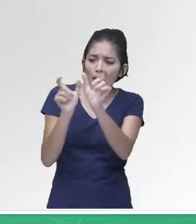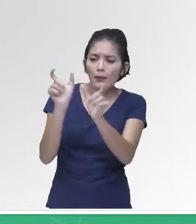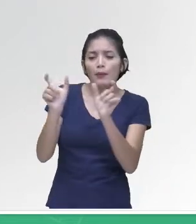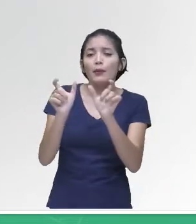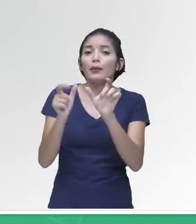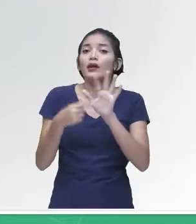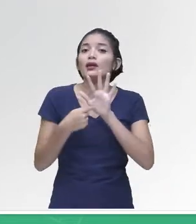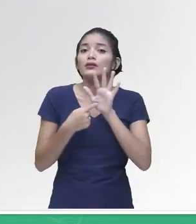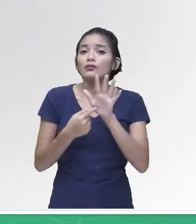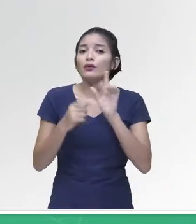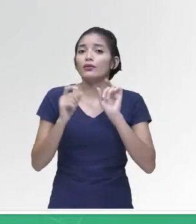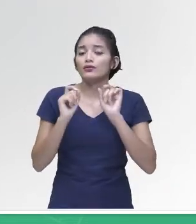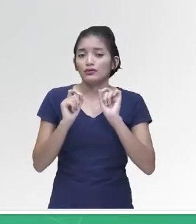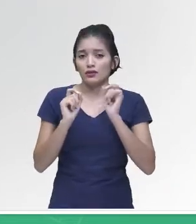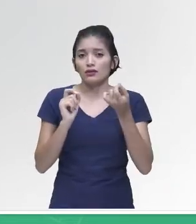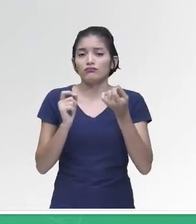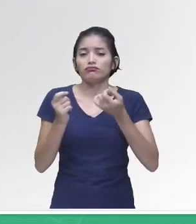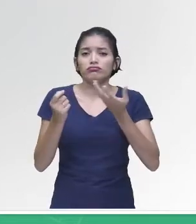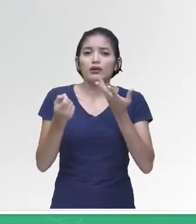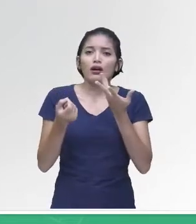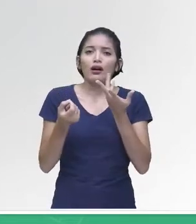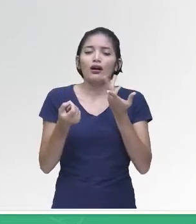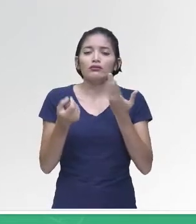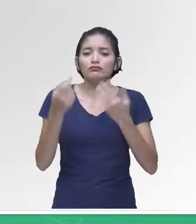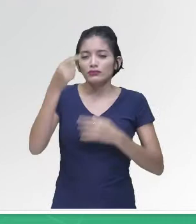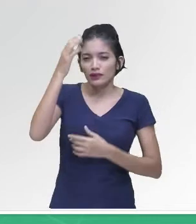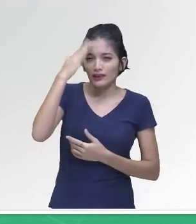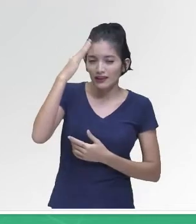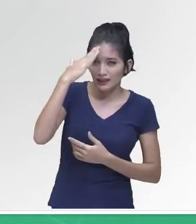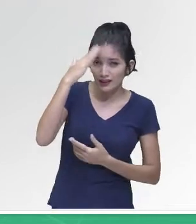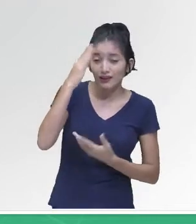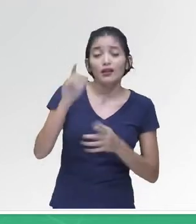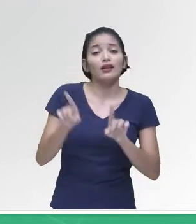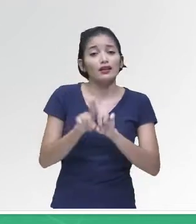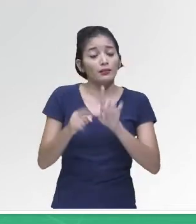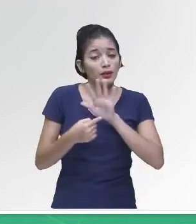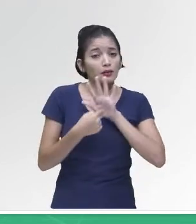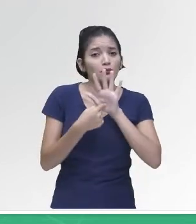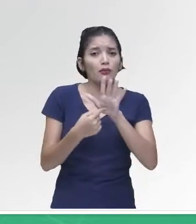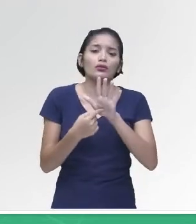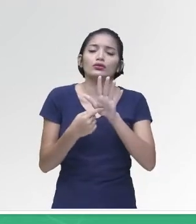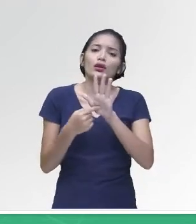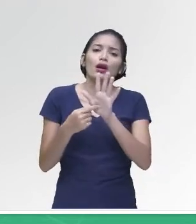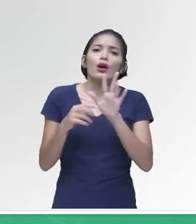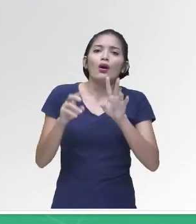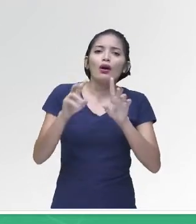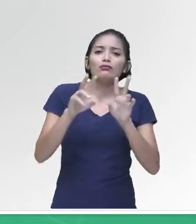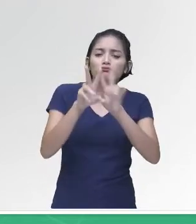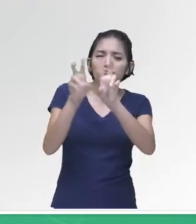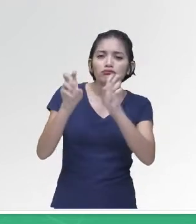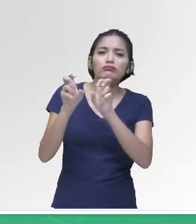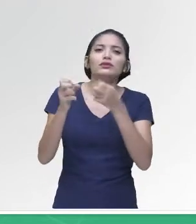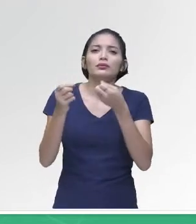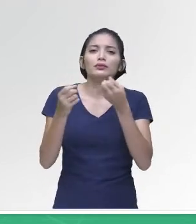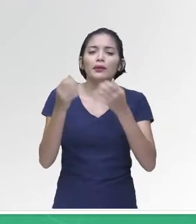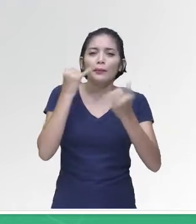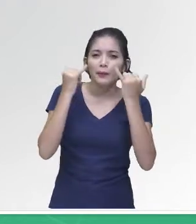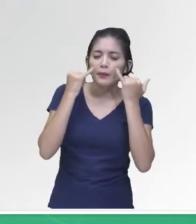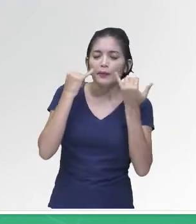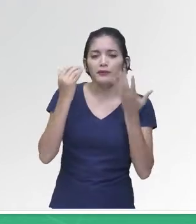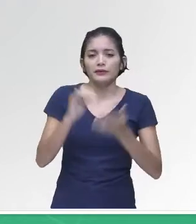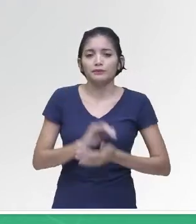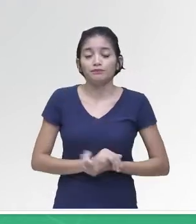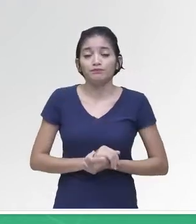permitem uma interpretação e transmitem uma mensagem. Então, o texto tem essa característica, a gente para e pensa,